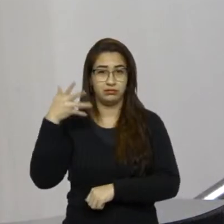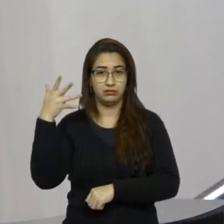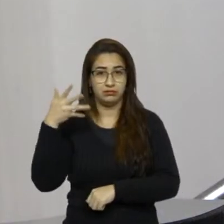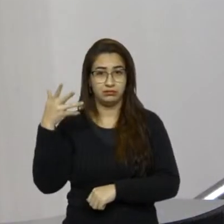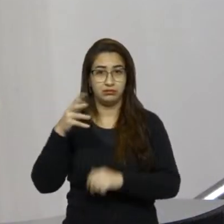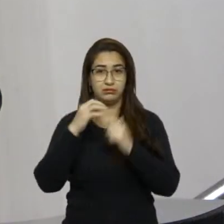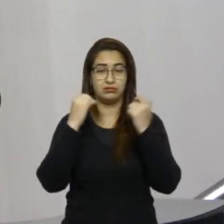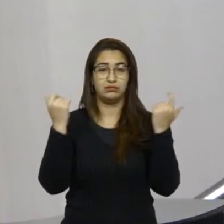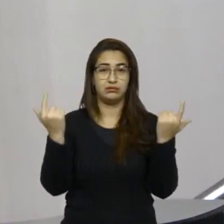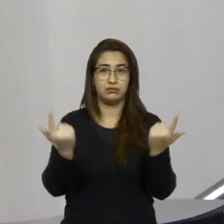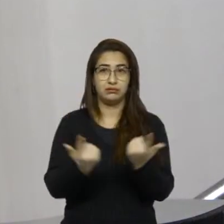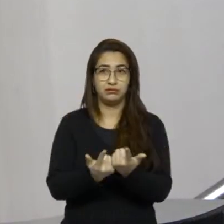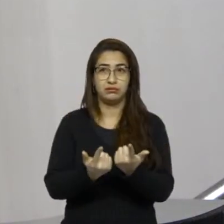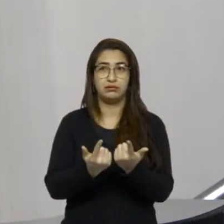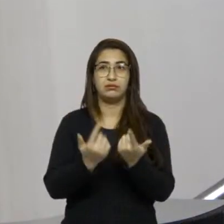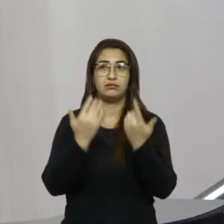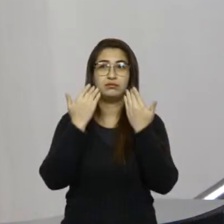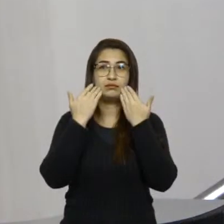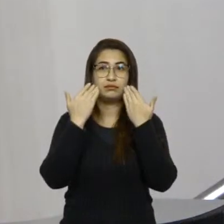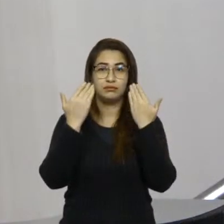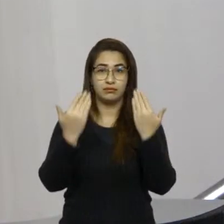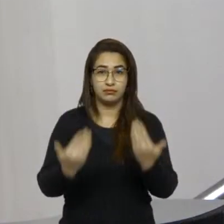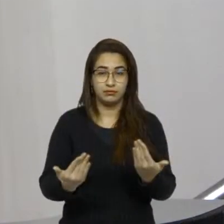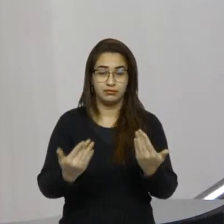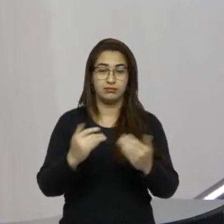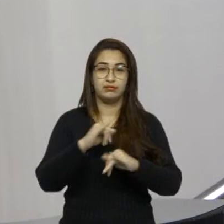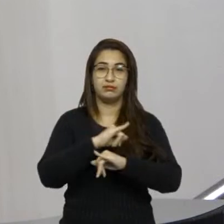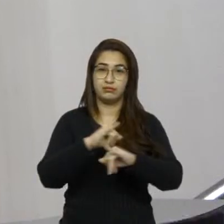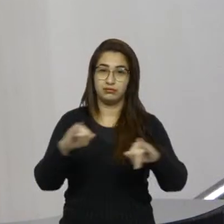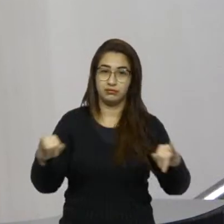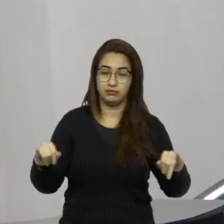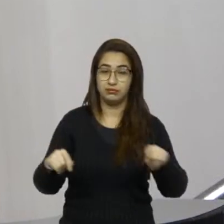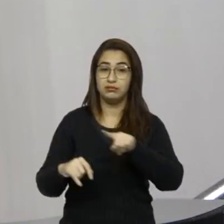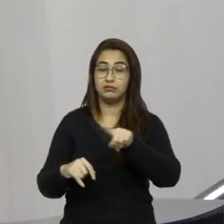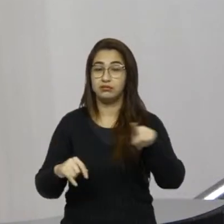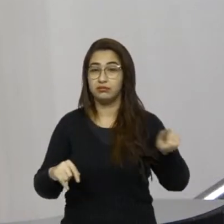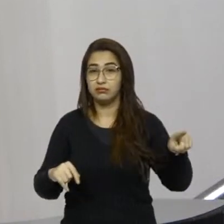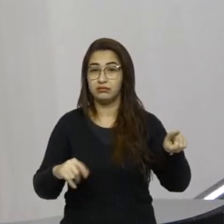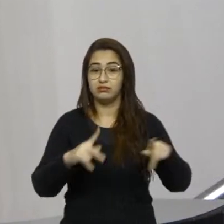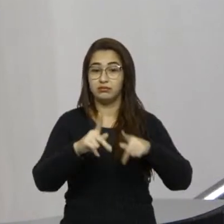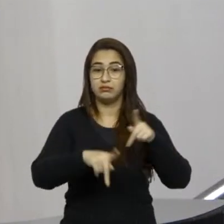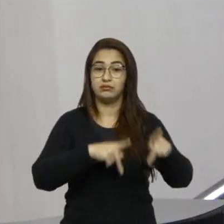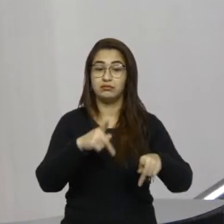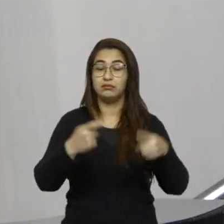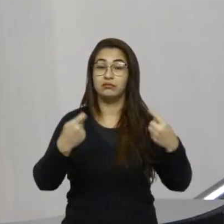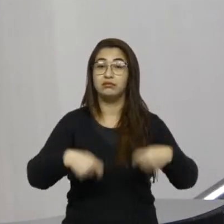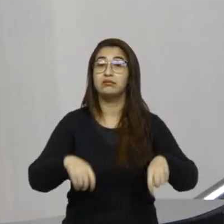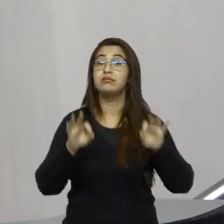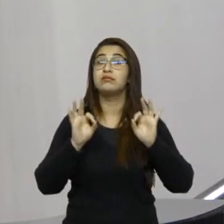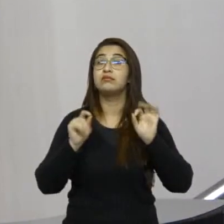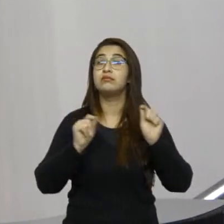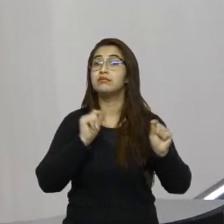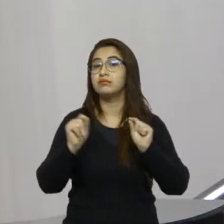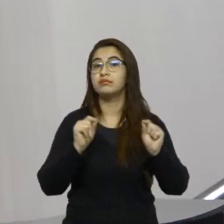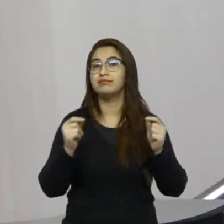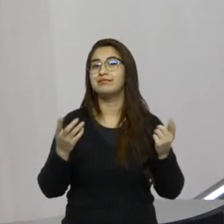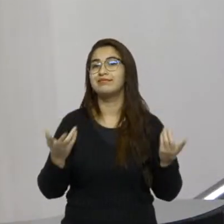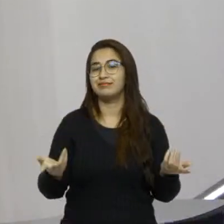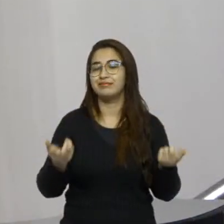Assembleia Legislativa do Estado de Santa Catarina para falar daquilo que o povo necessita, daquilo que o povo precisa. Então, esse é o nosso papel.